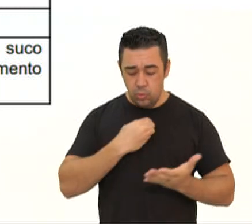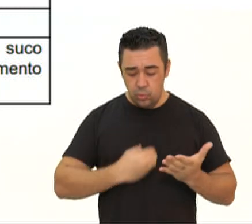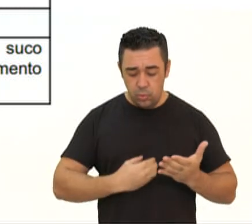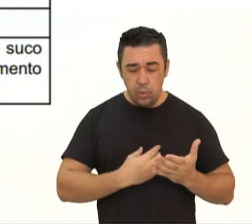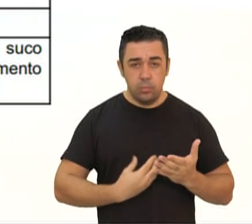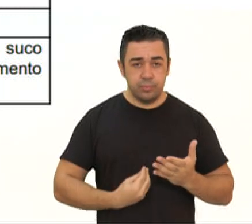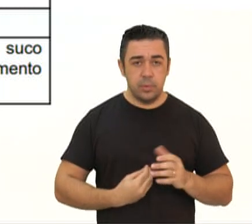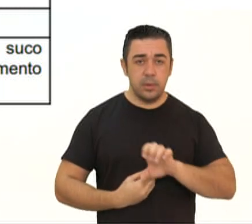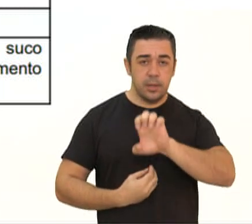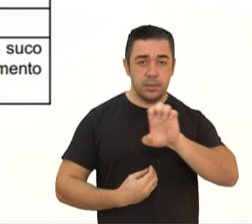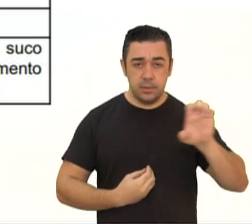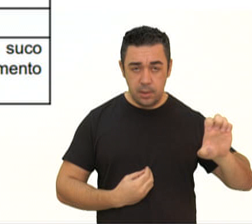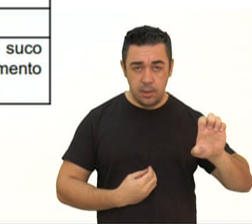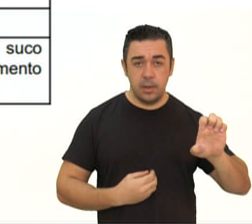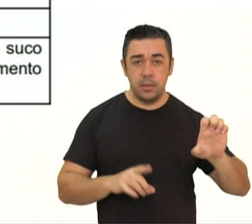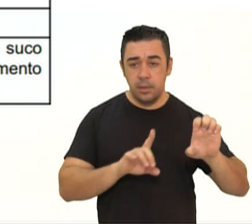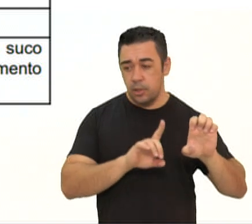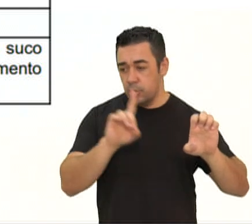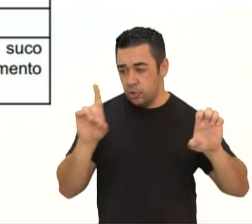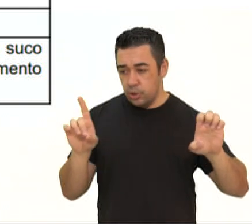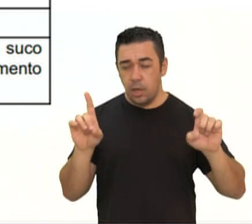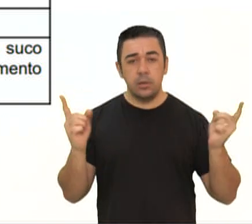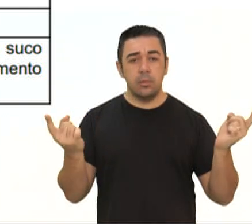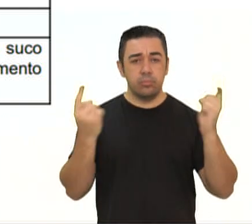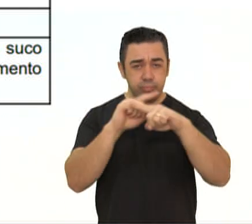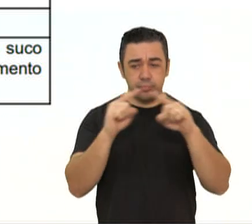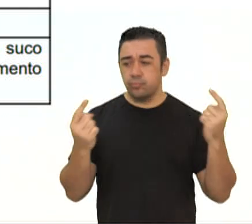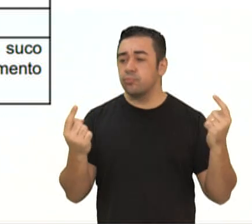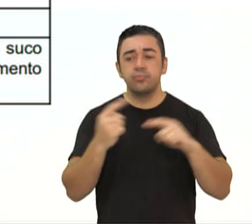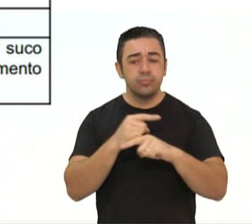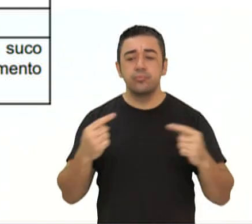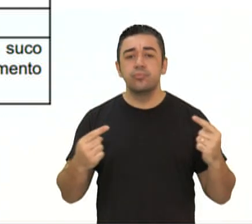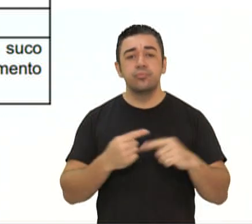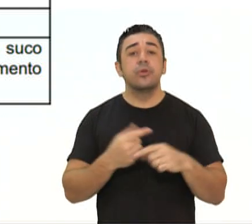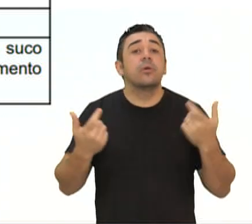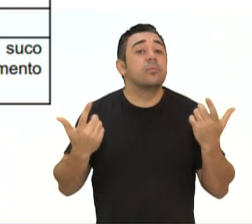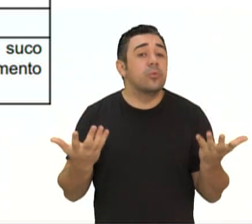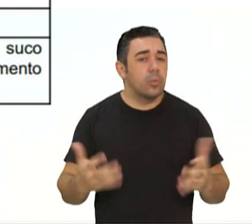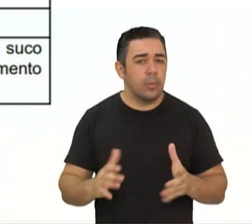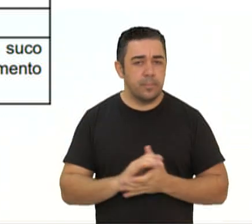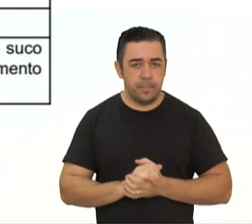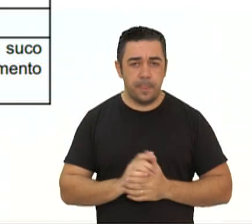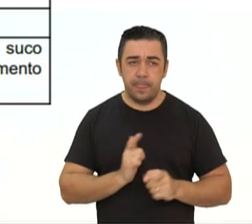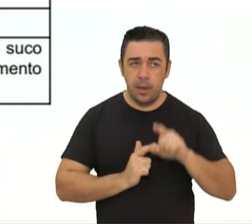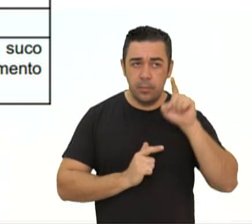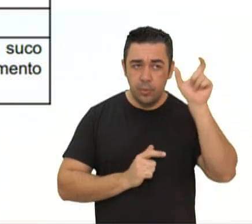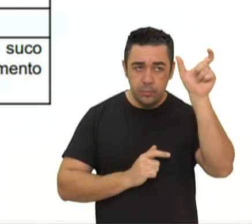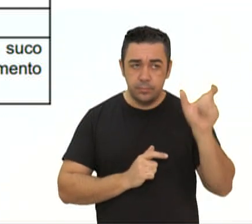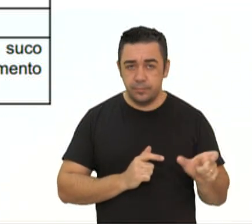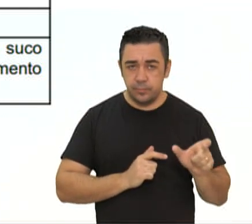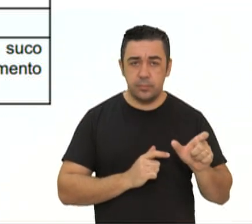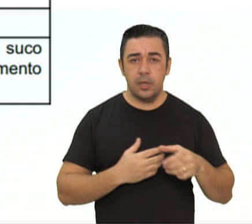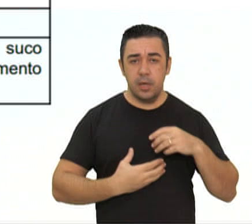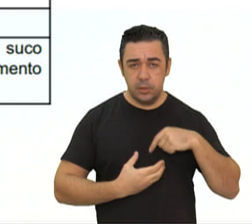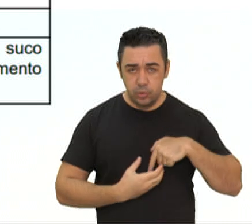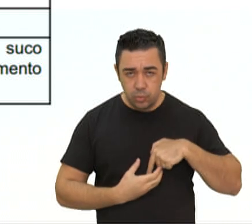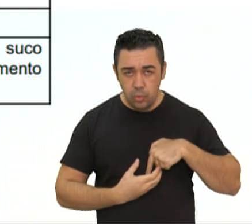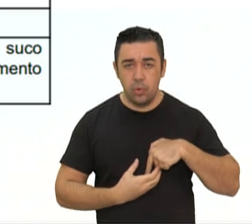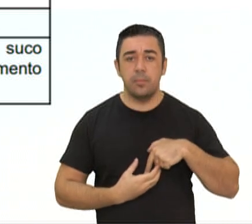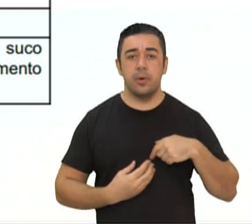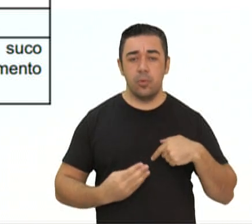coluna da esquerda com as respectivas funções da direita. Então, olha só, nós temos aqui estômago,